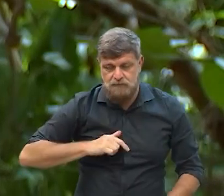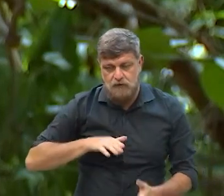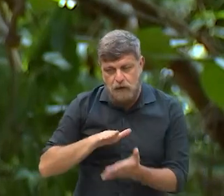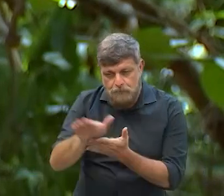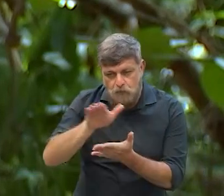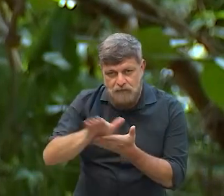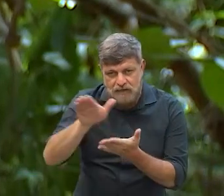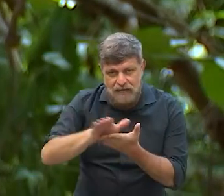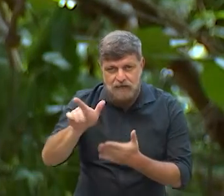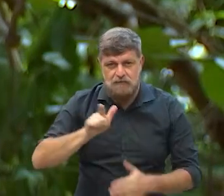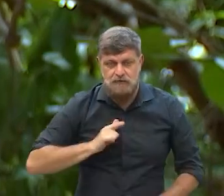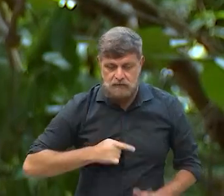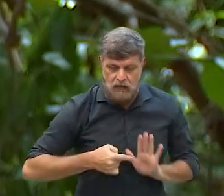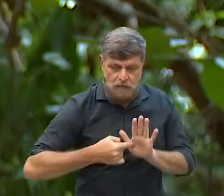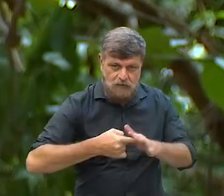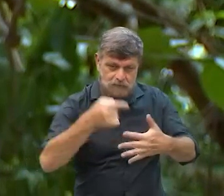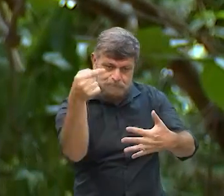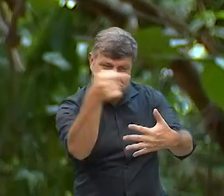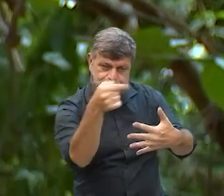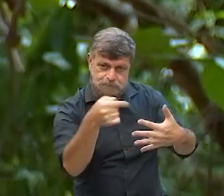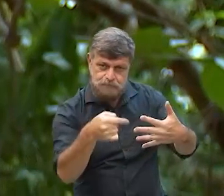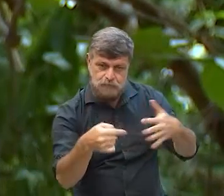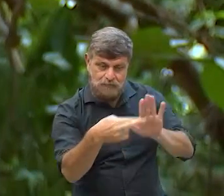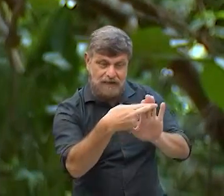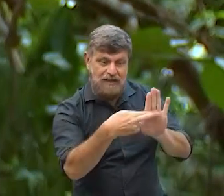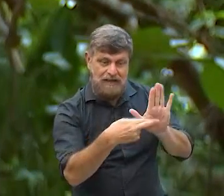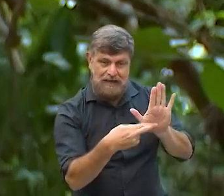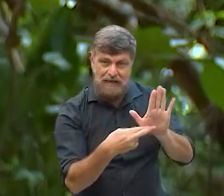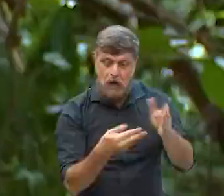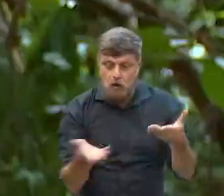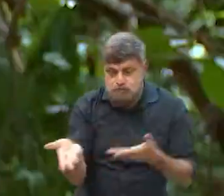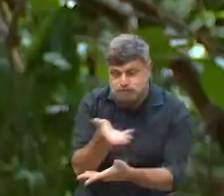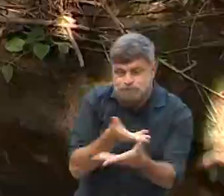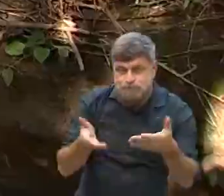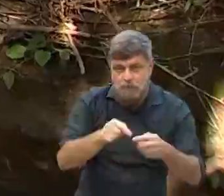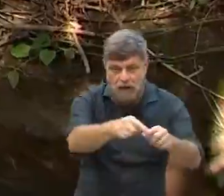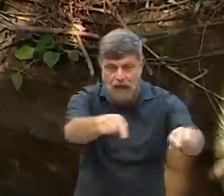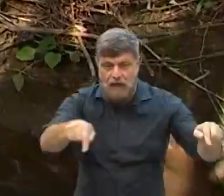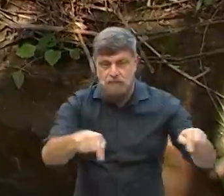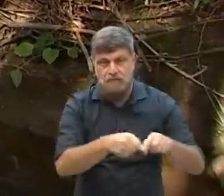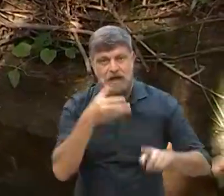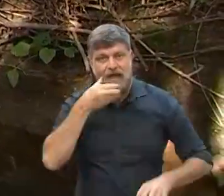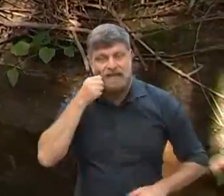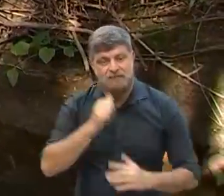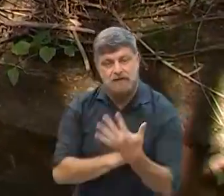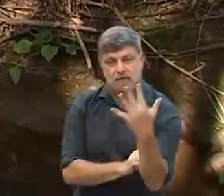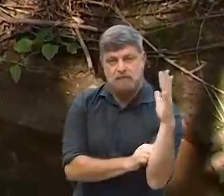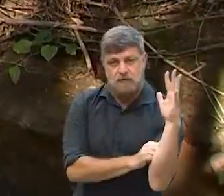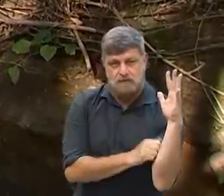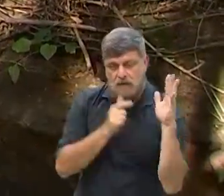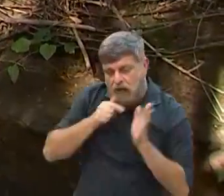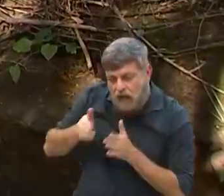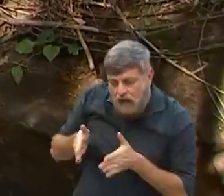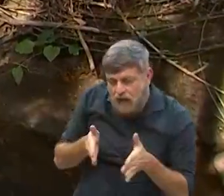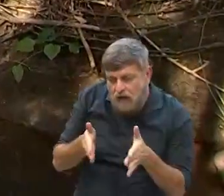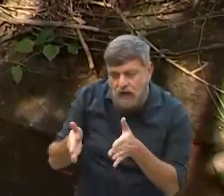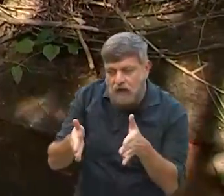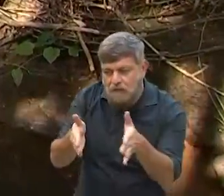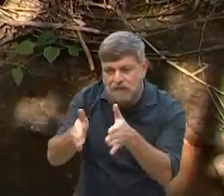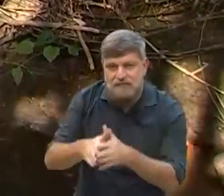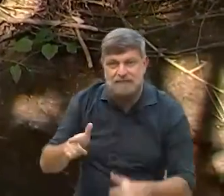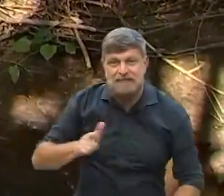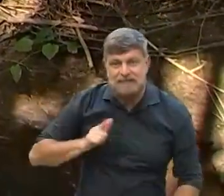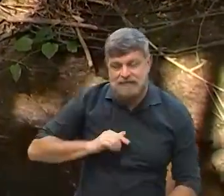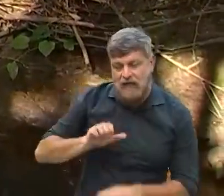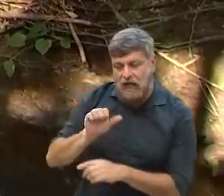traz justamente quais são as diretrizes de uso e compatibilização daquele espaço. Todas as margens dos rios são as